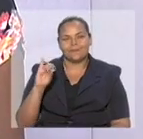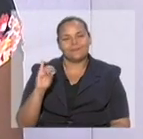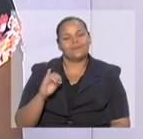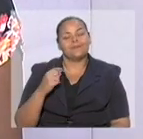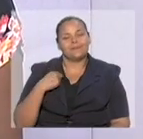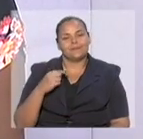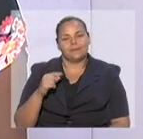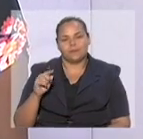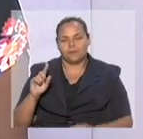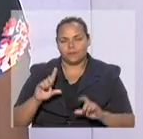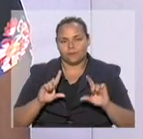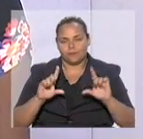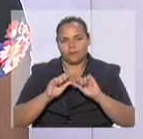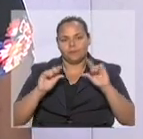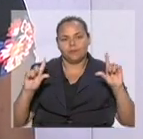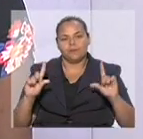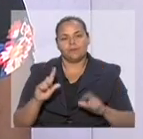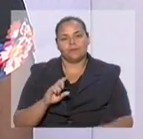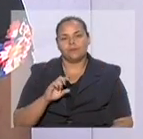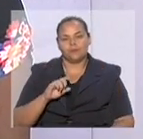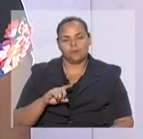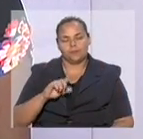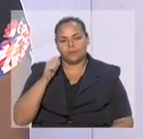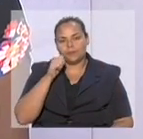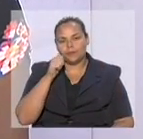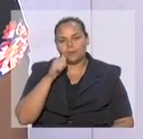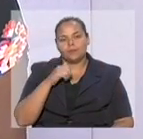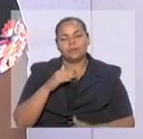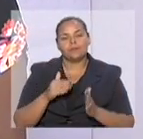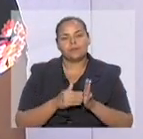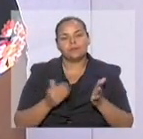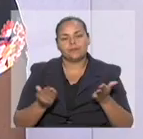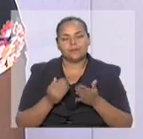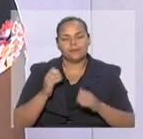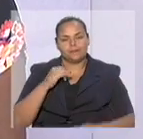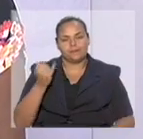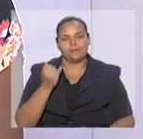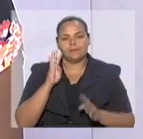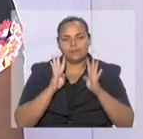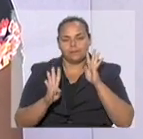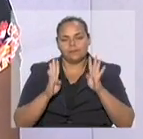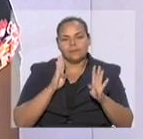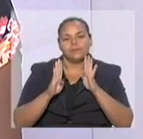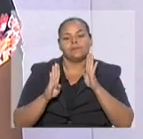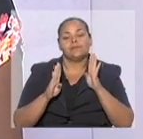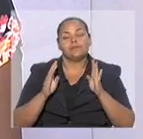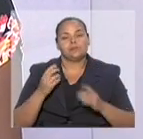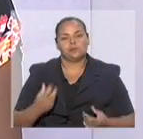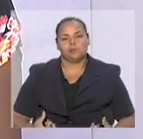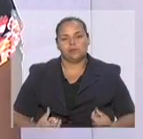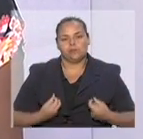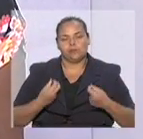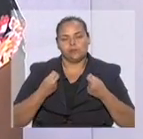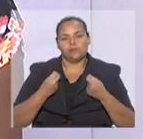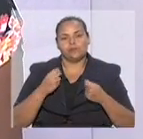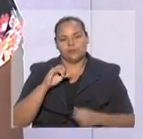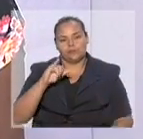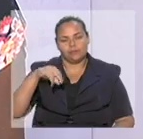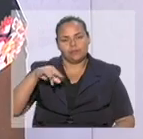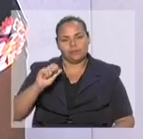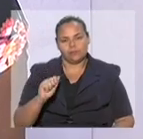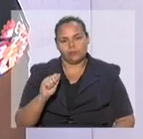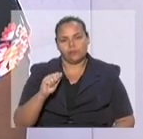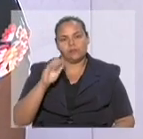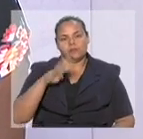Olá! No programa Toda Mulher de hoje, nós vamos falar sobre a importância da atenção oncológica. Segundo dados do INCA